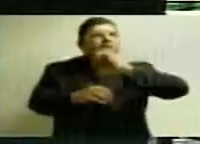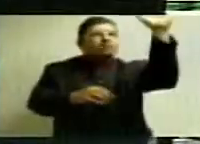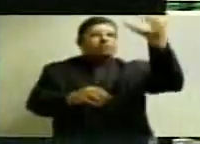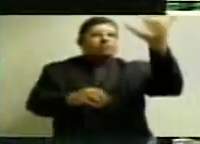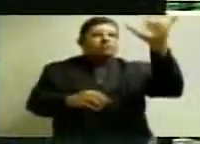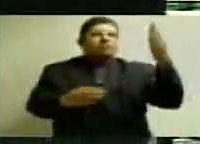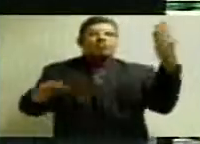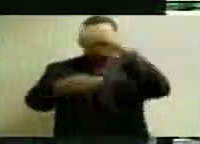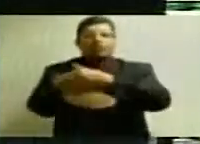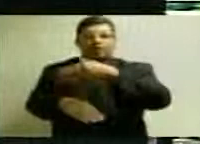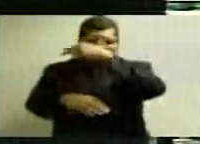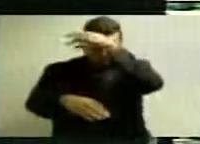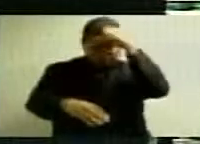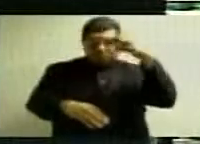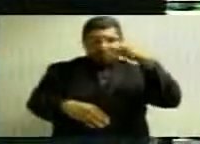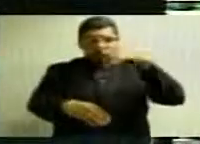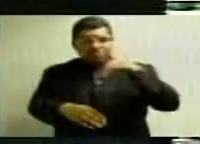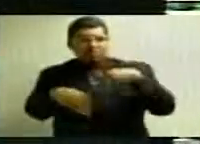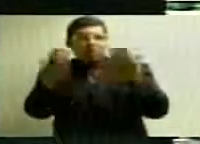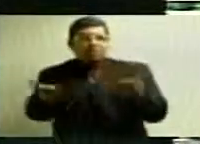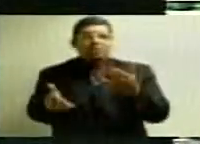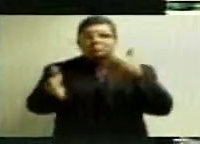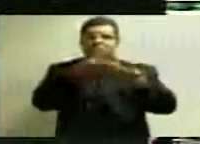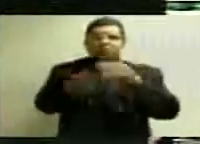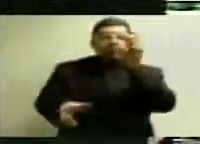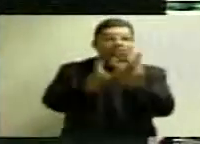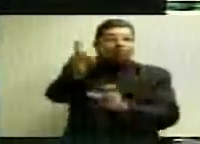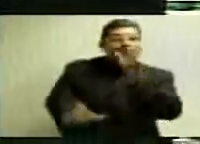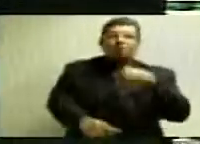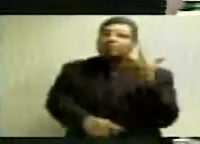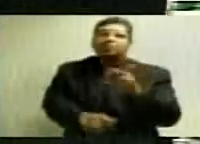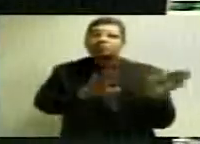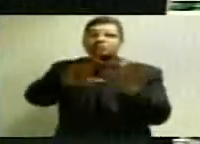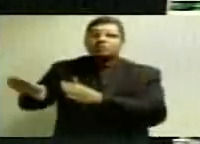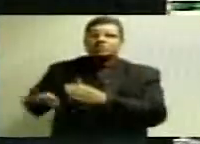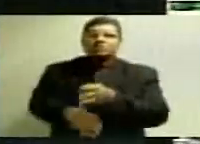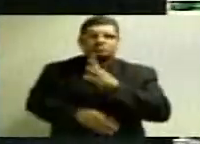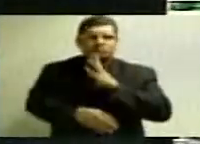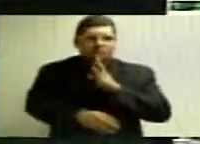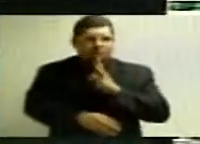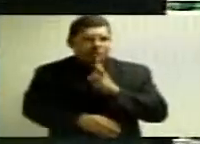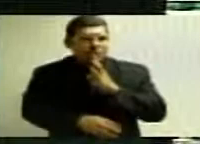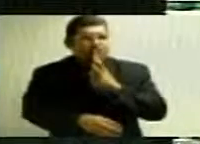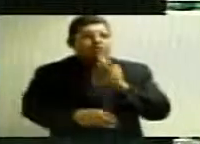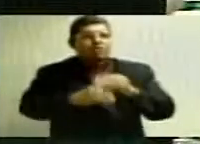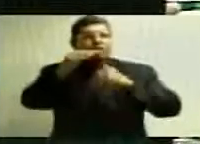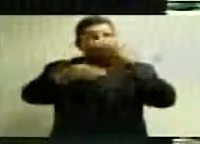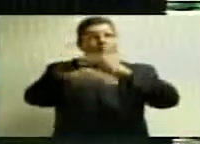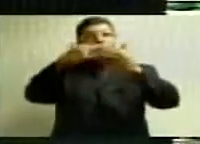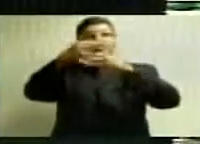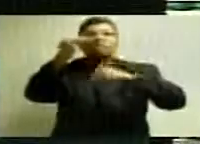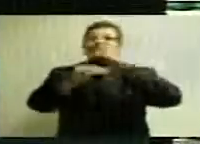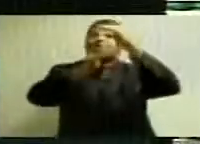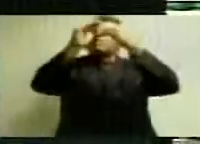ponte que liga Manaus a Manacapuru. Mas, de qualquer forma, não deixamos de reconhecer que é uma obra que tem a